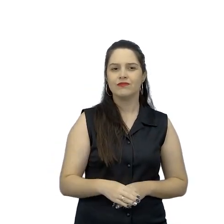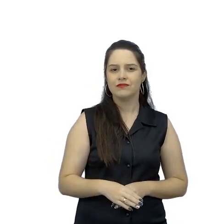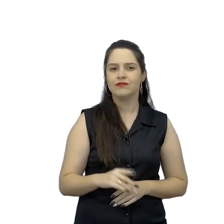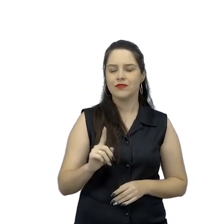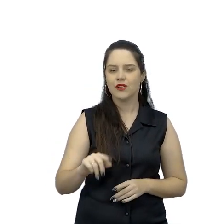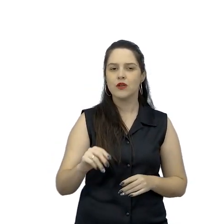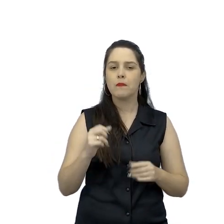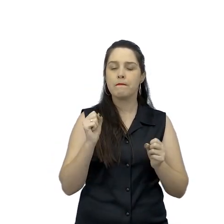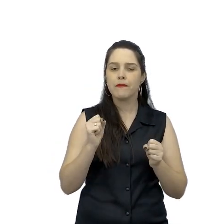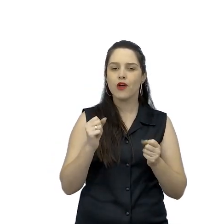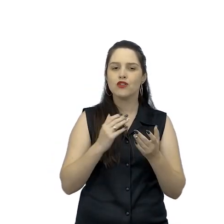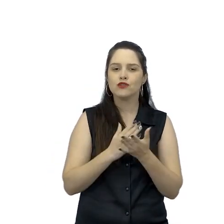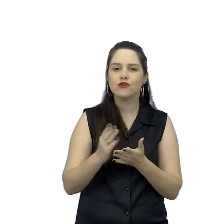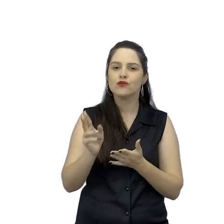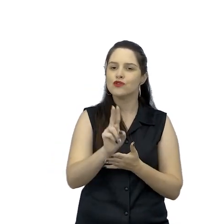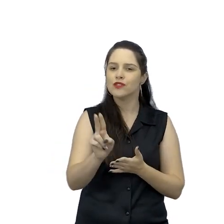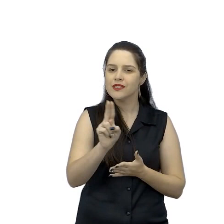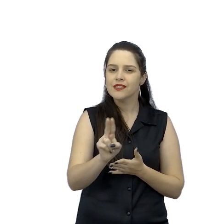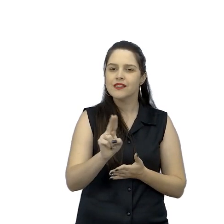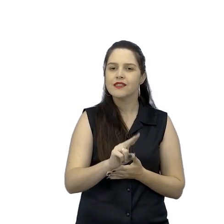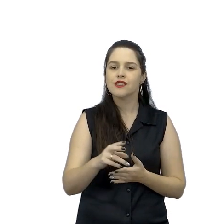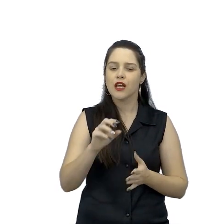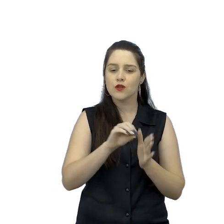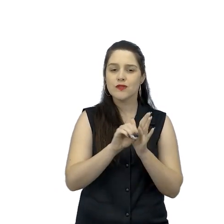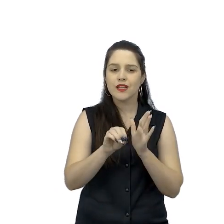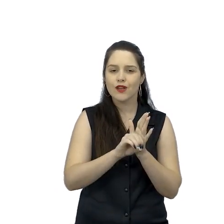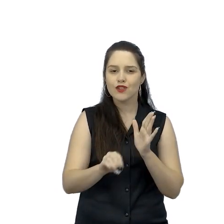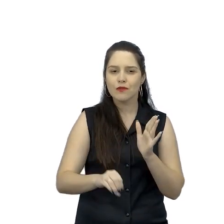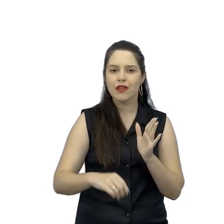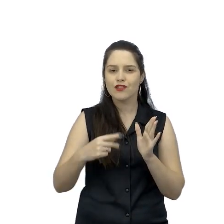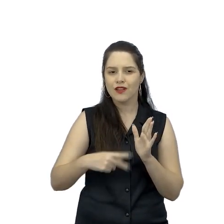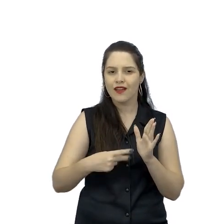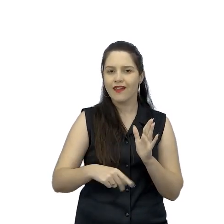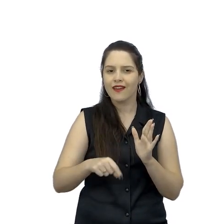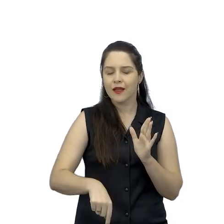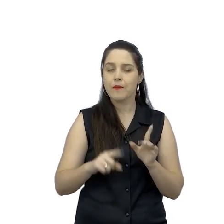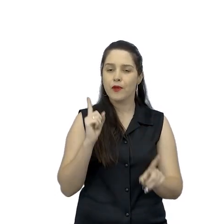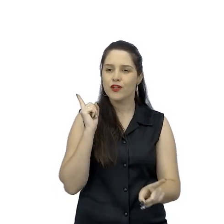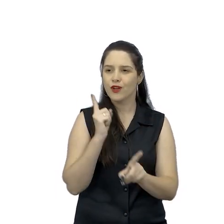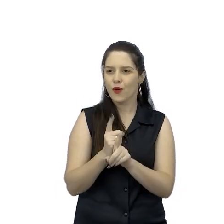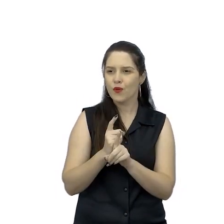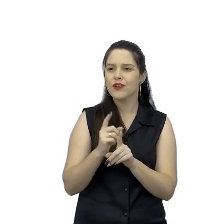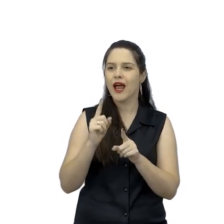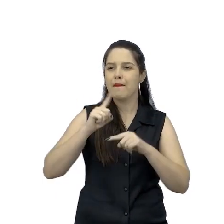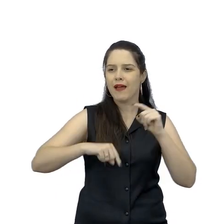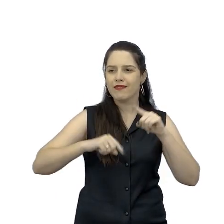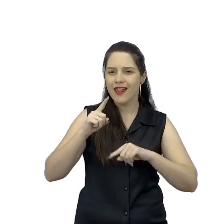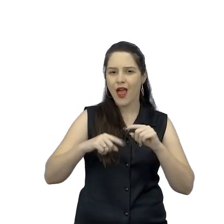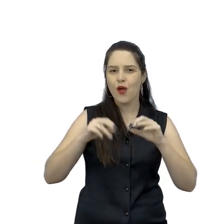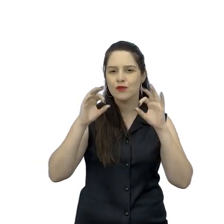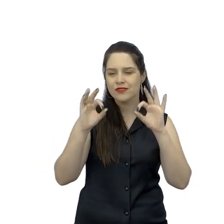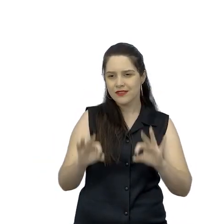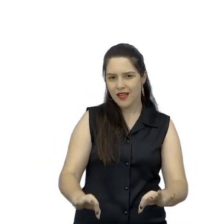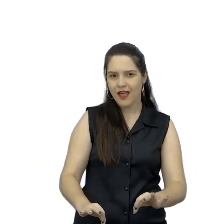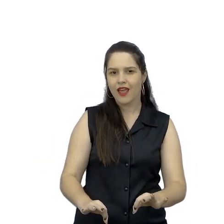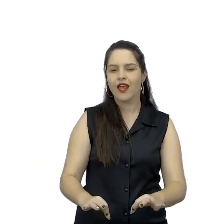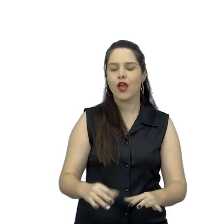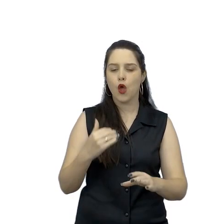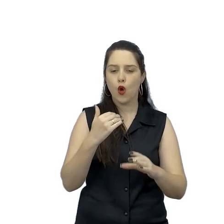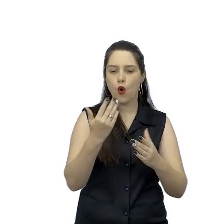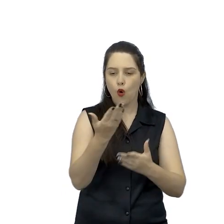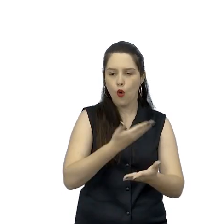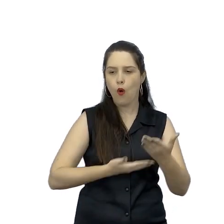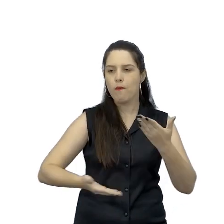repositório, para que ele possa acessar, né, o centro de mídias, e lá ele vai encontrar um material bem rico para que